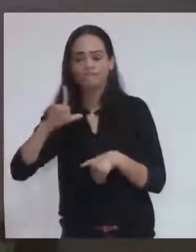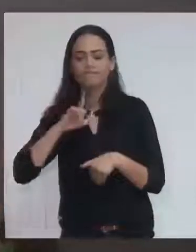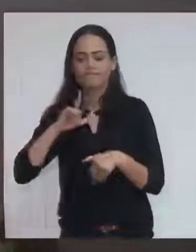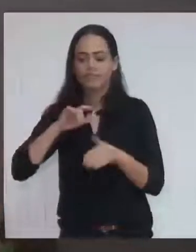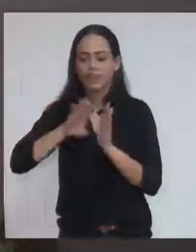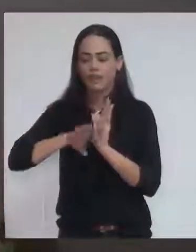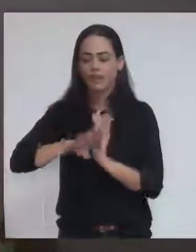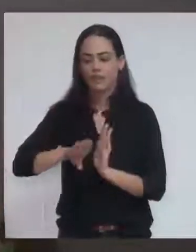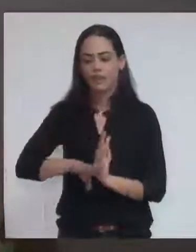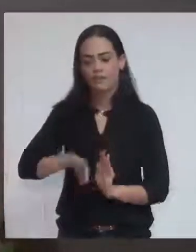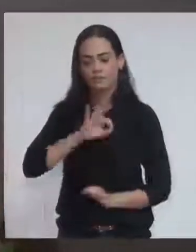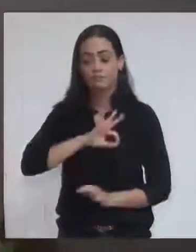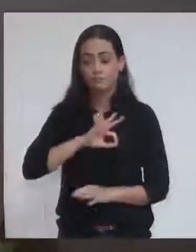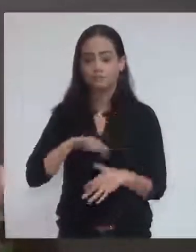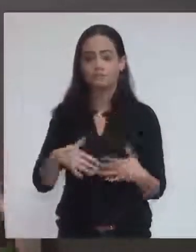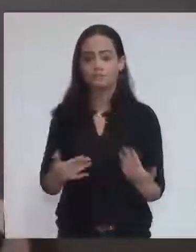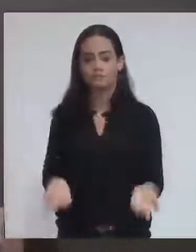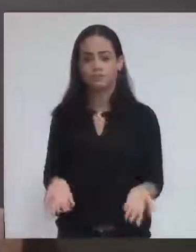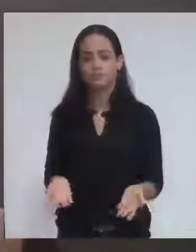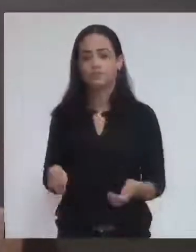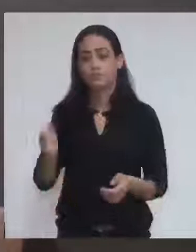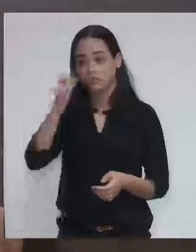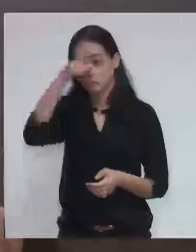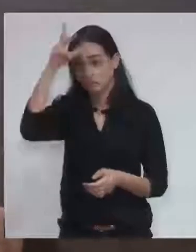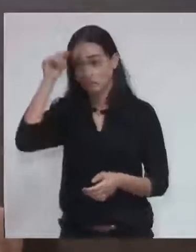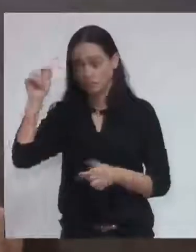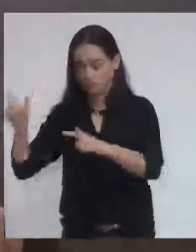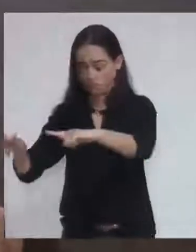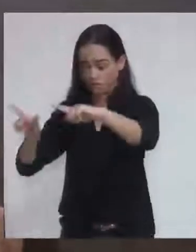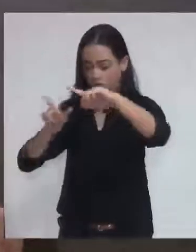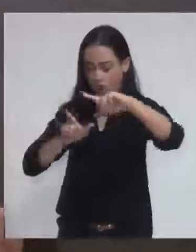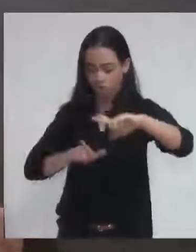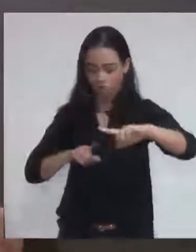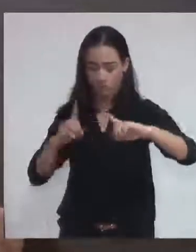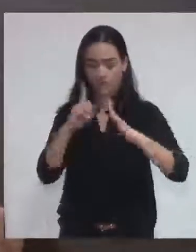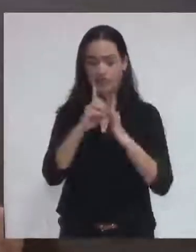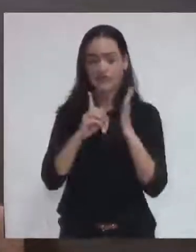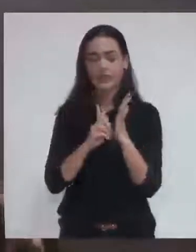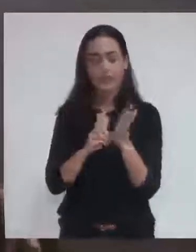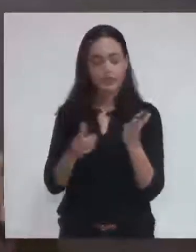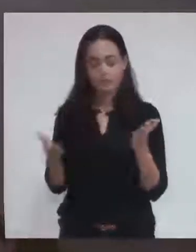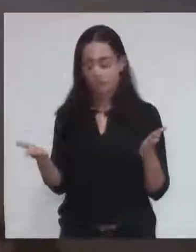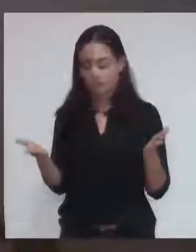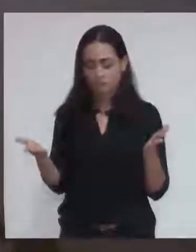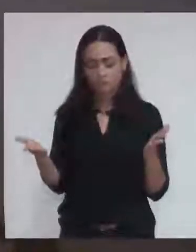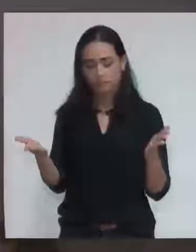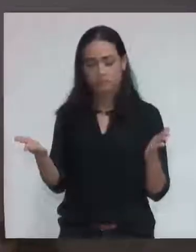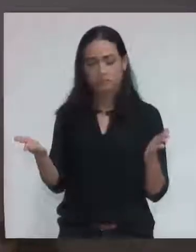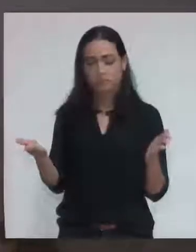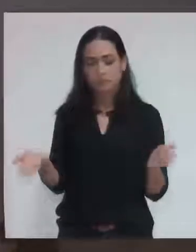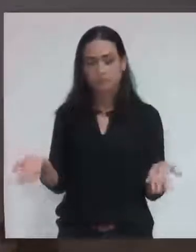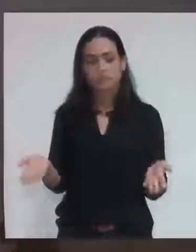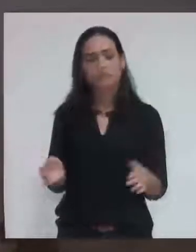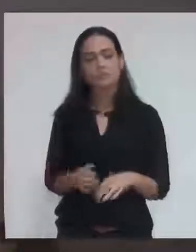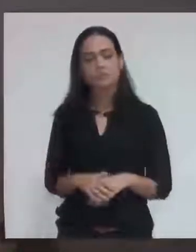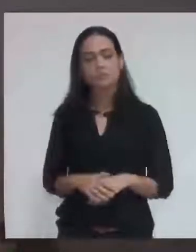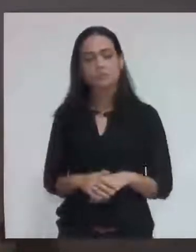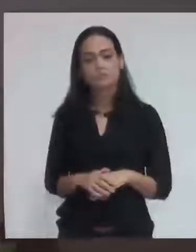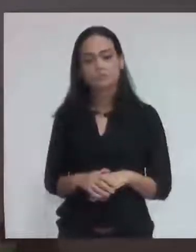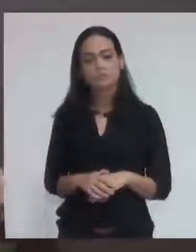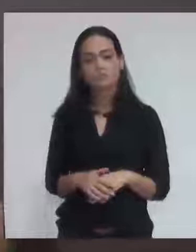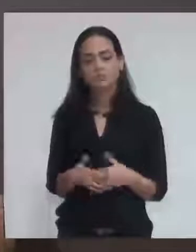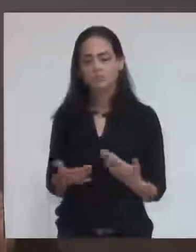gente recebeu, ficou evidente que não tinha um caminho interessante, mais do que isso, era um